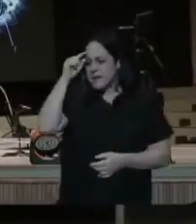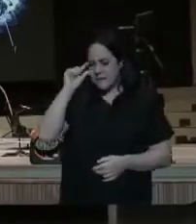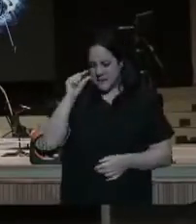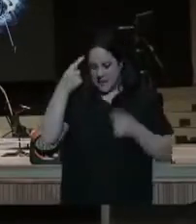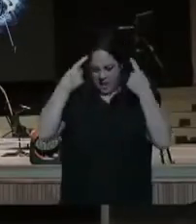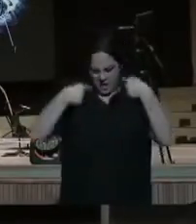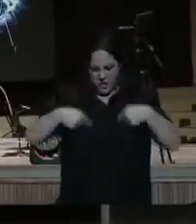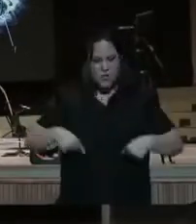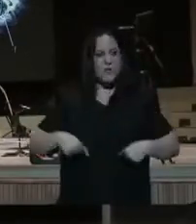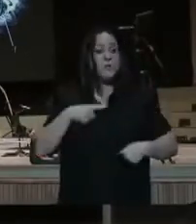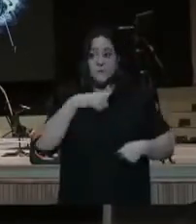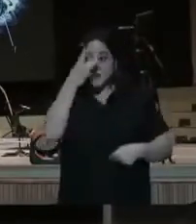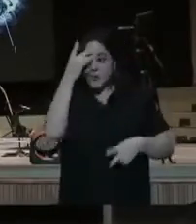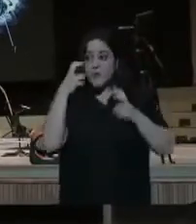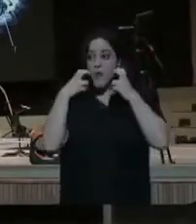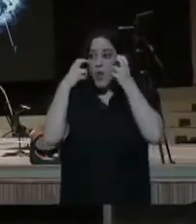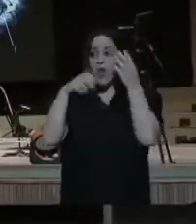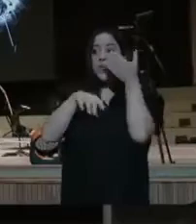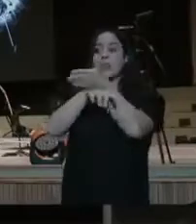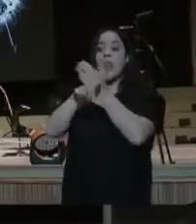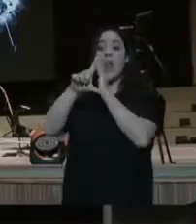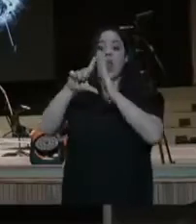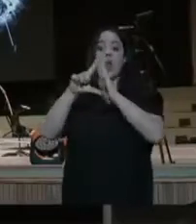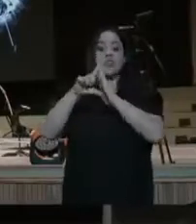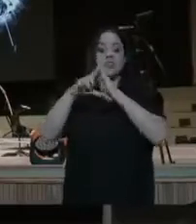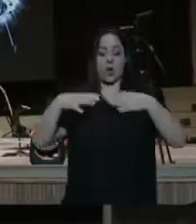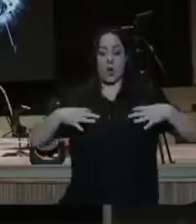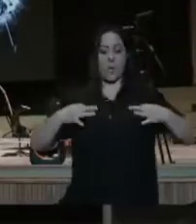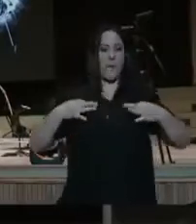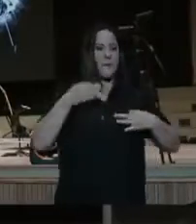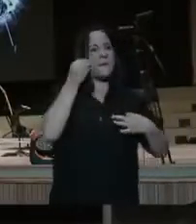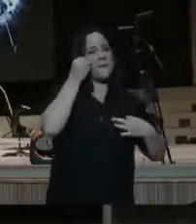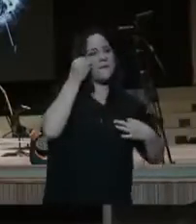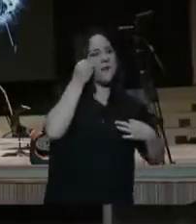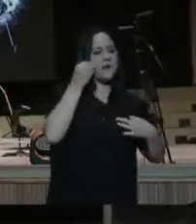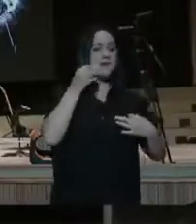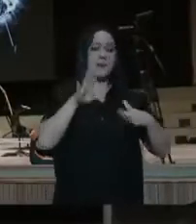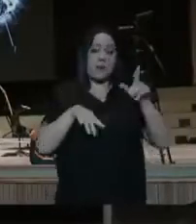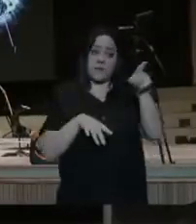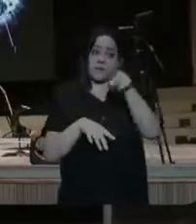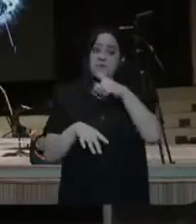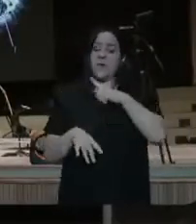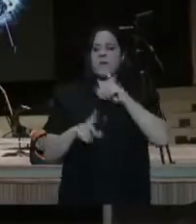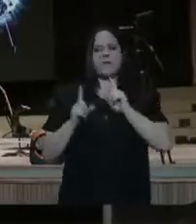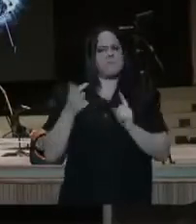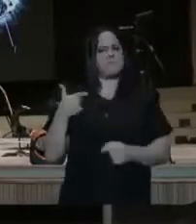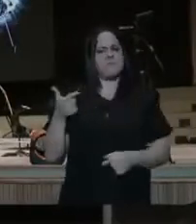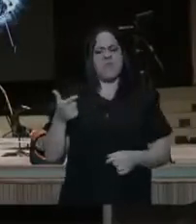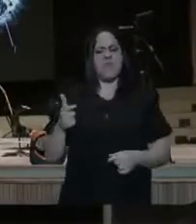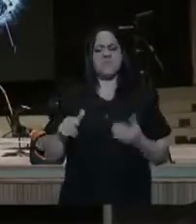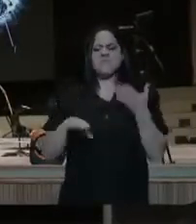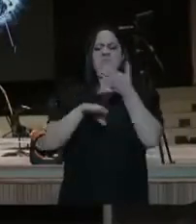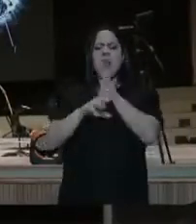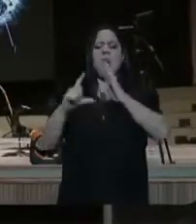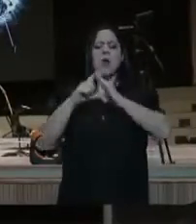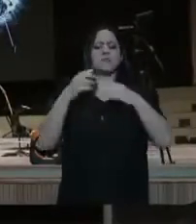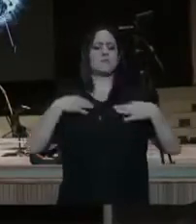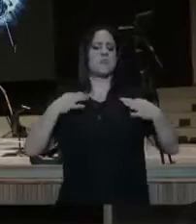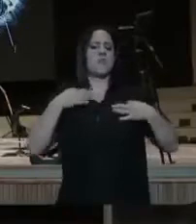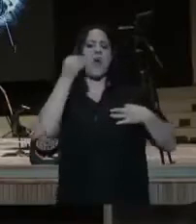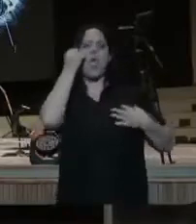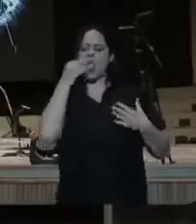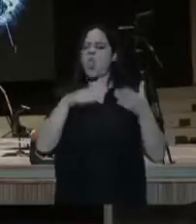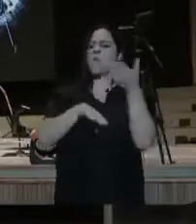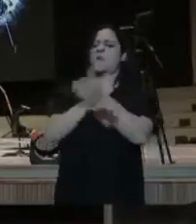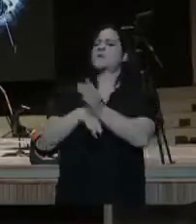vergonha tem gente que tem vergonha de entrar na loja provar roupa talvez você tenha eu não tenho eu